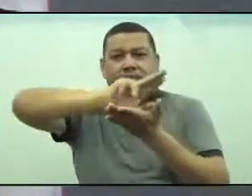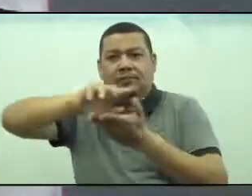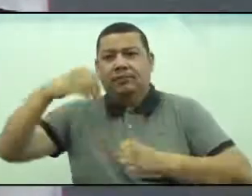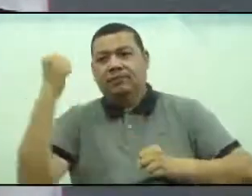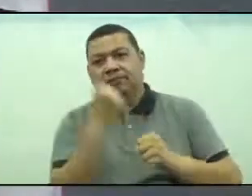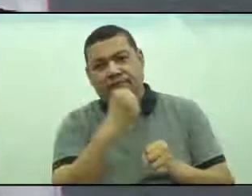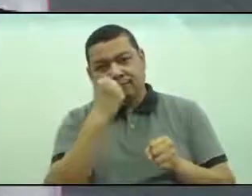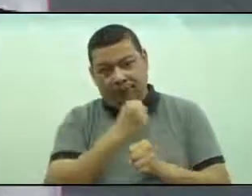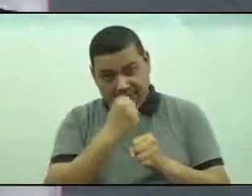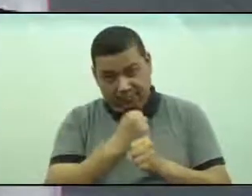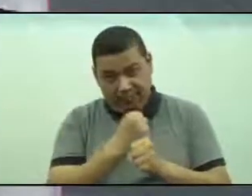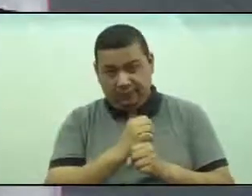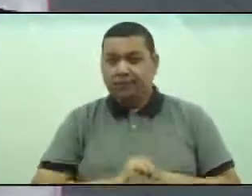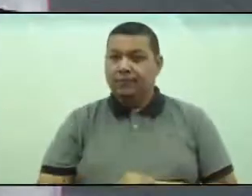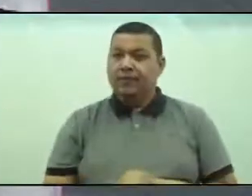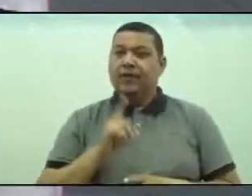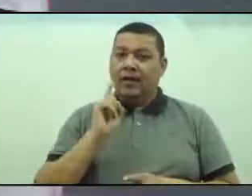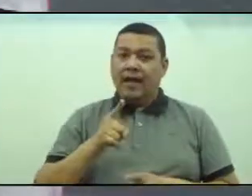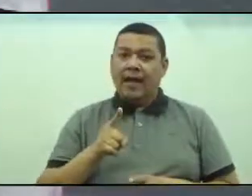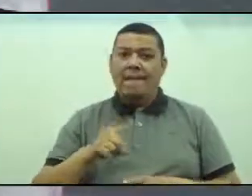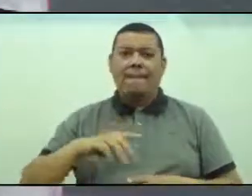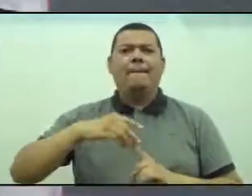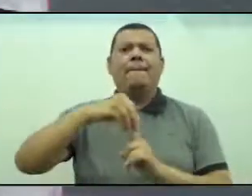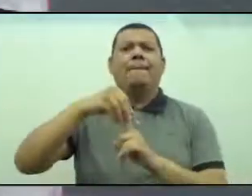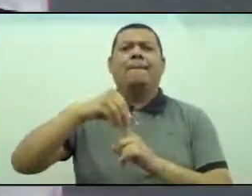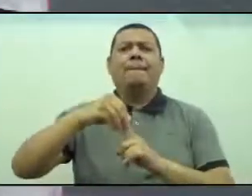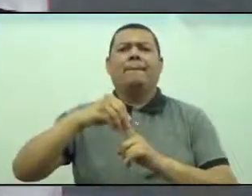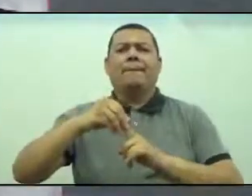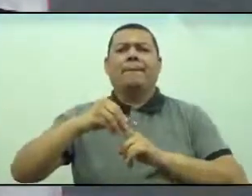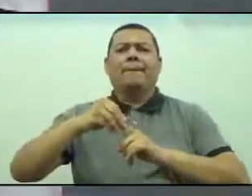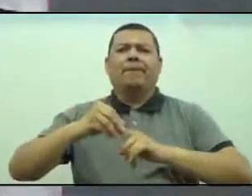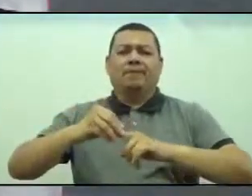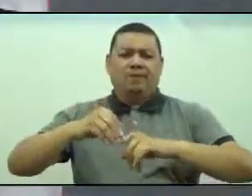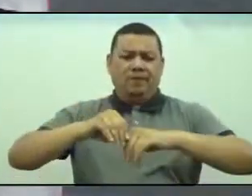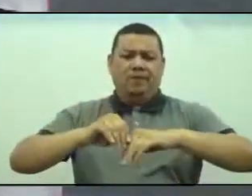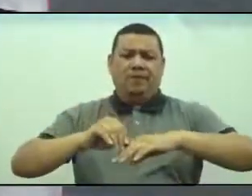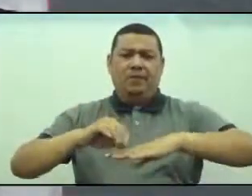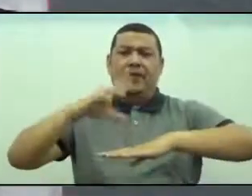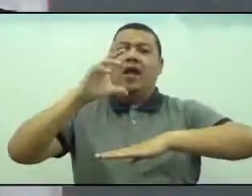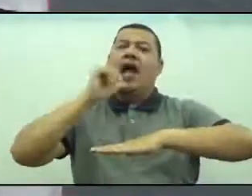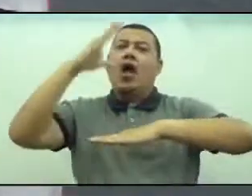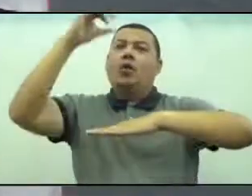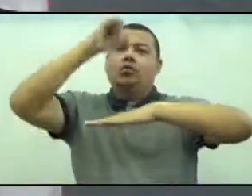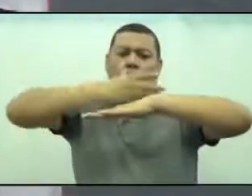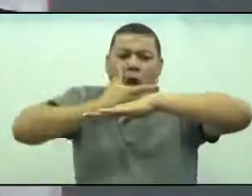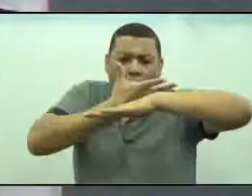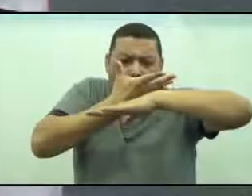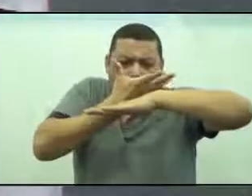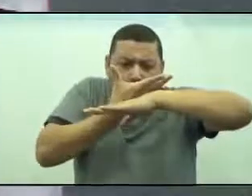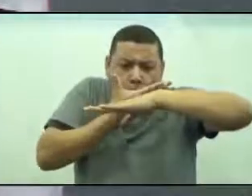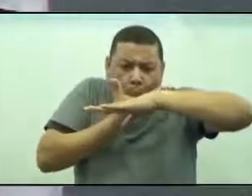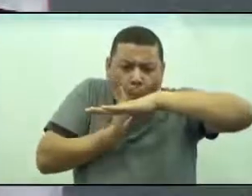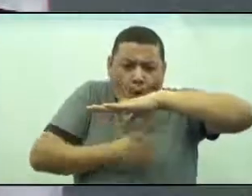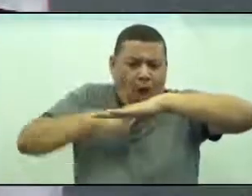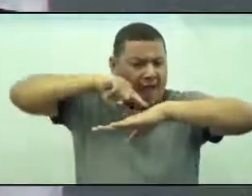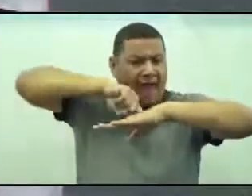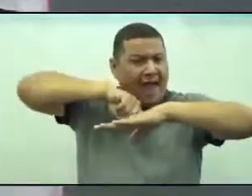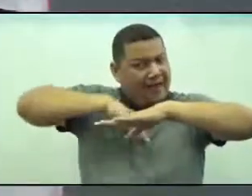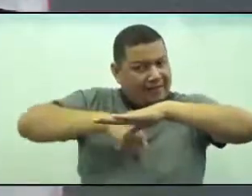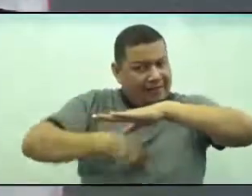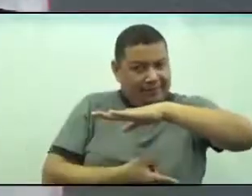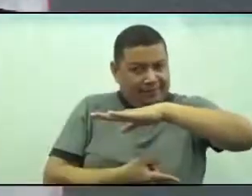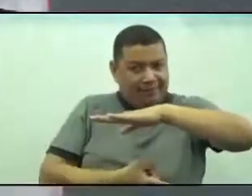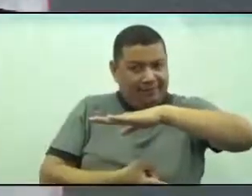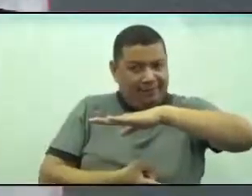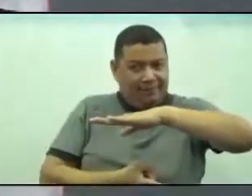justamente essa obra de drenagem financiada pela Caixa Econômica Federal, que pega desde a